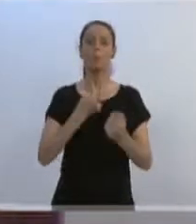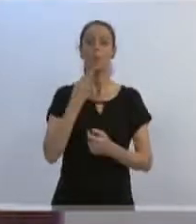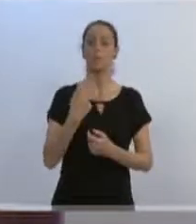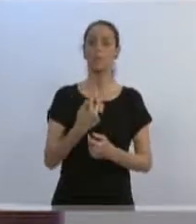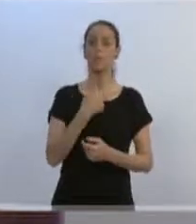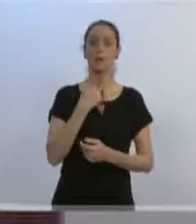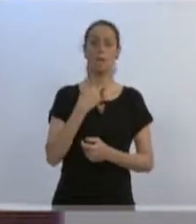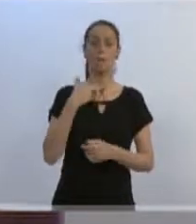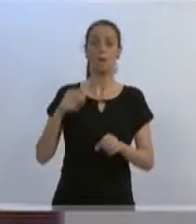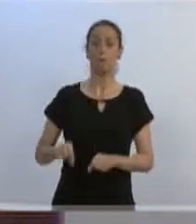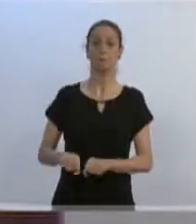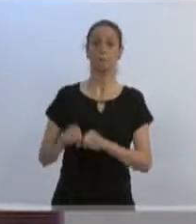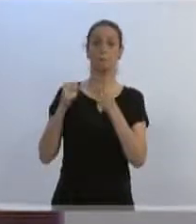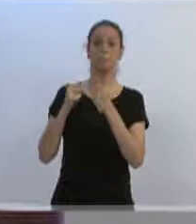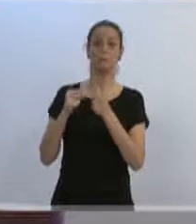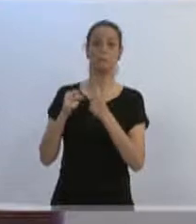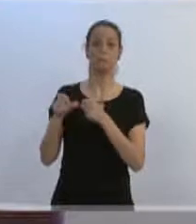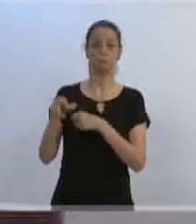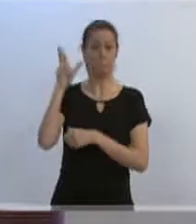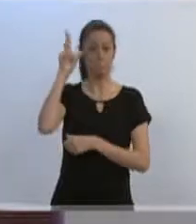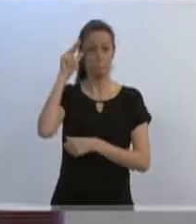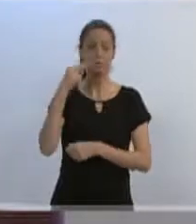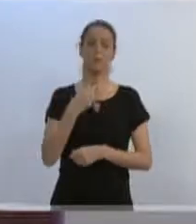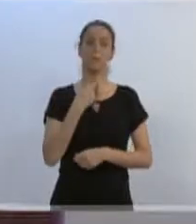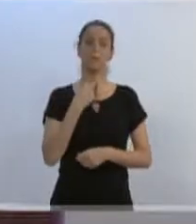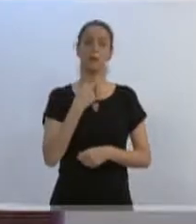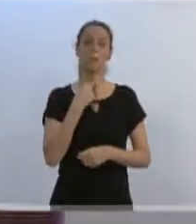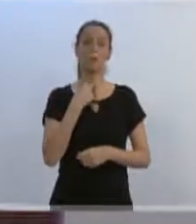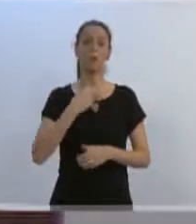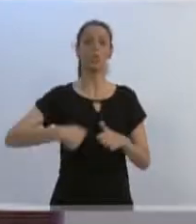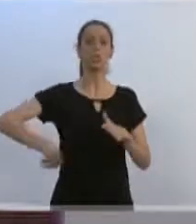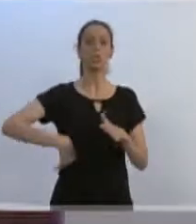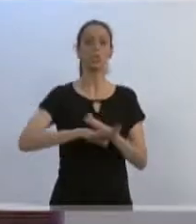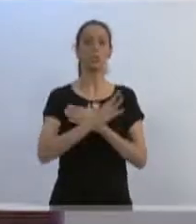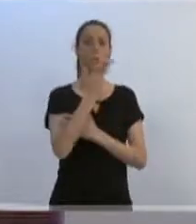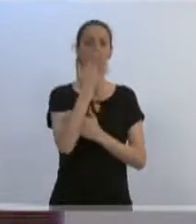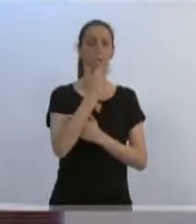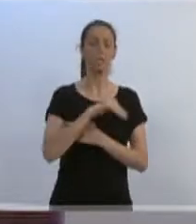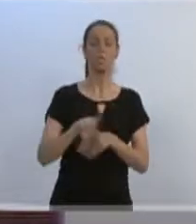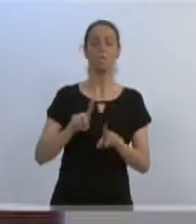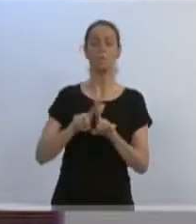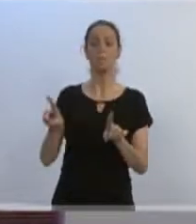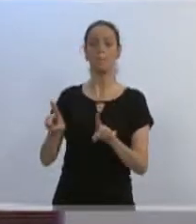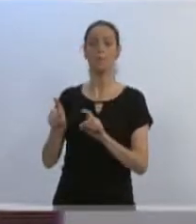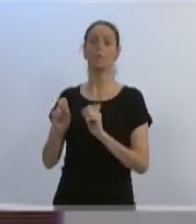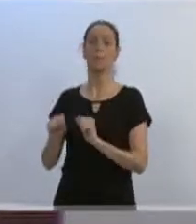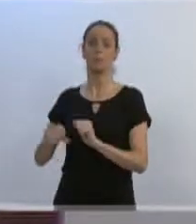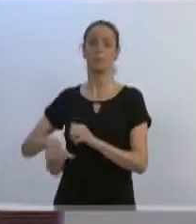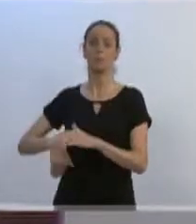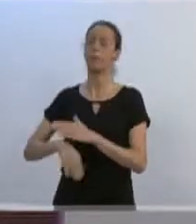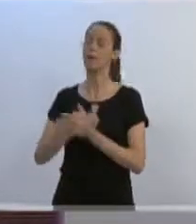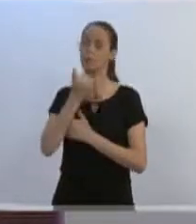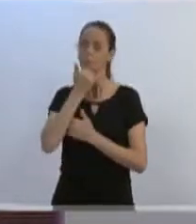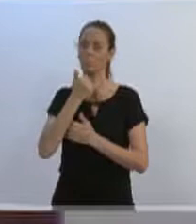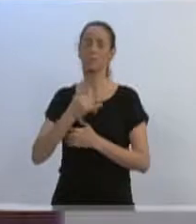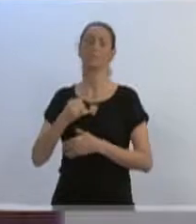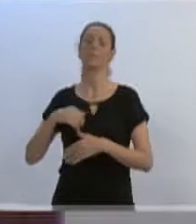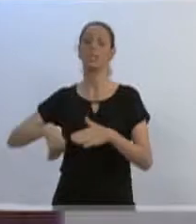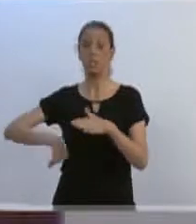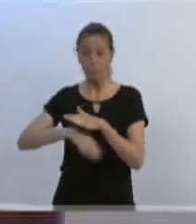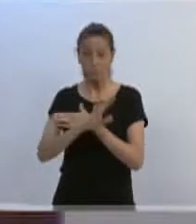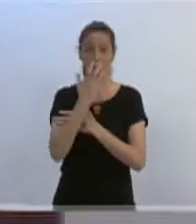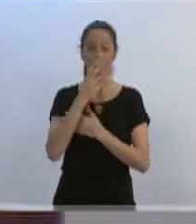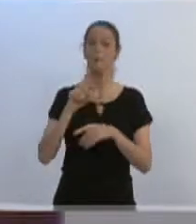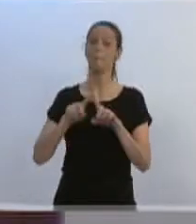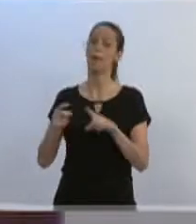animal muitos diziam podem estar um cachorro mas tal a criança pode por isso os animais quem